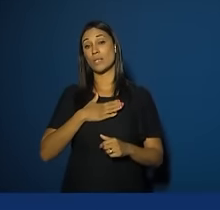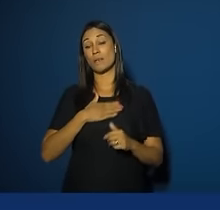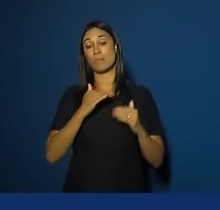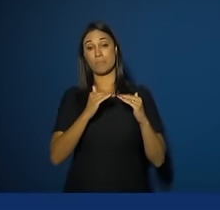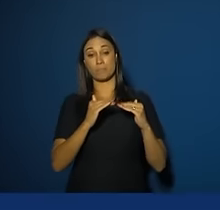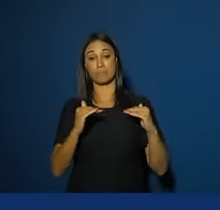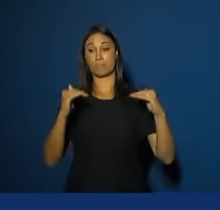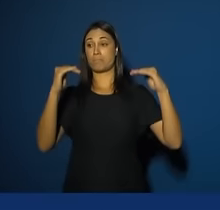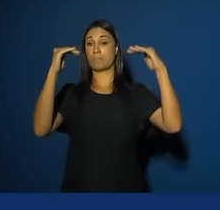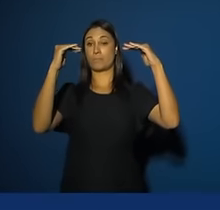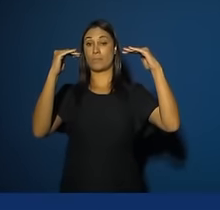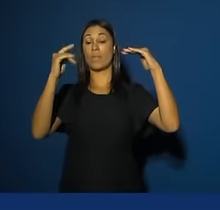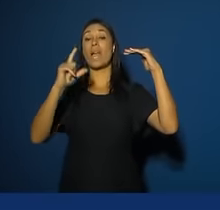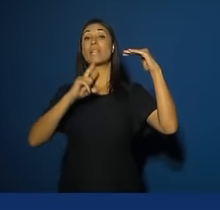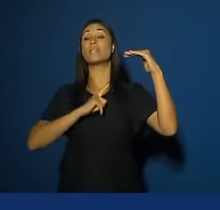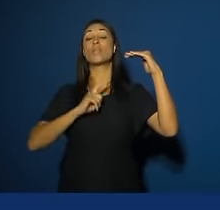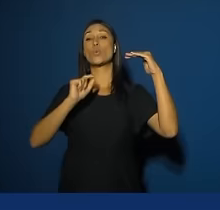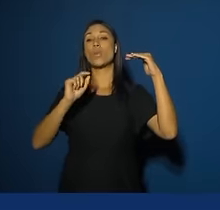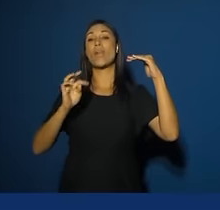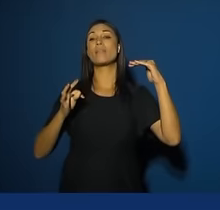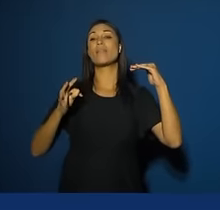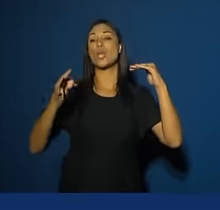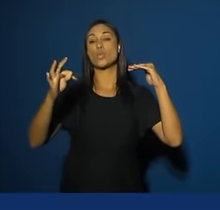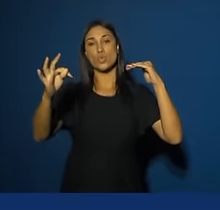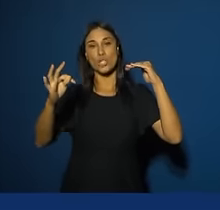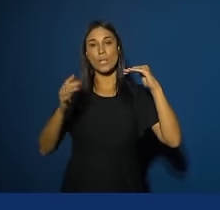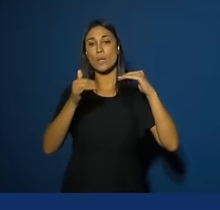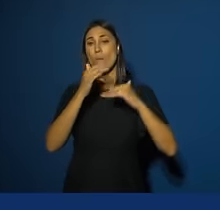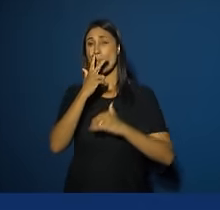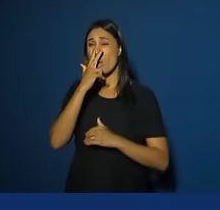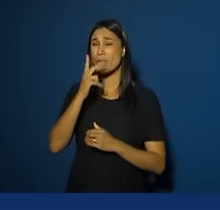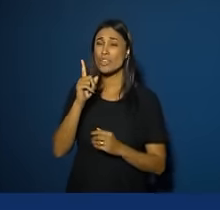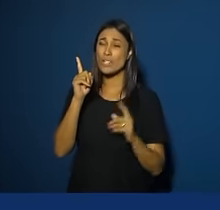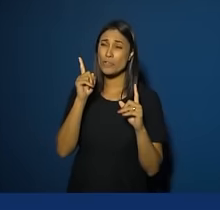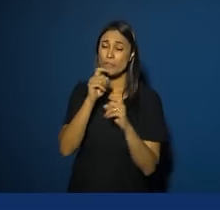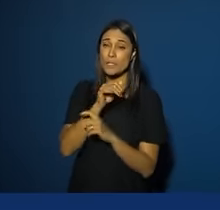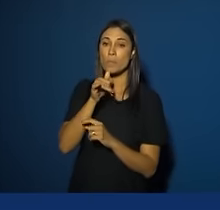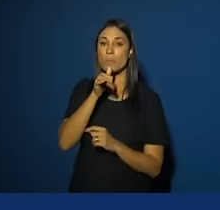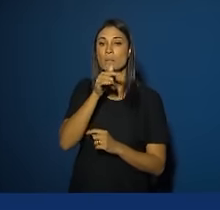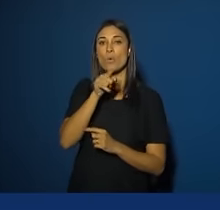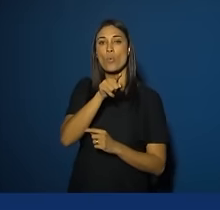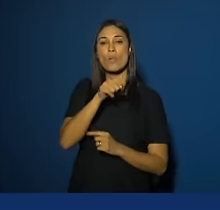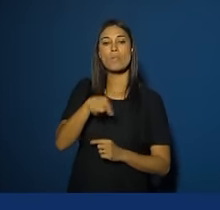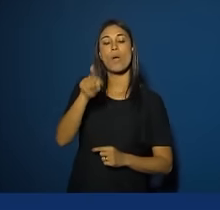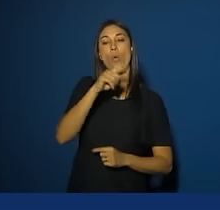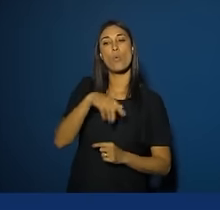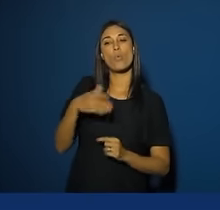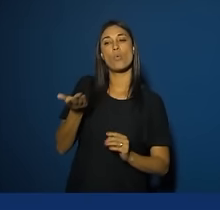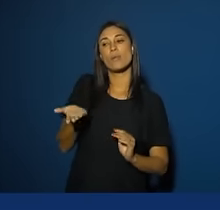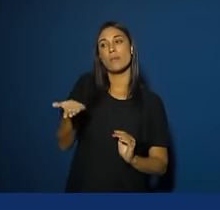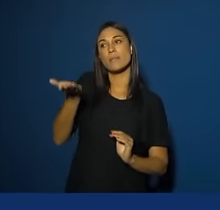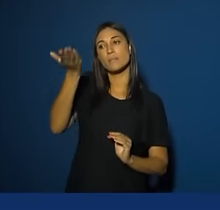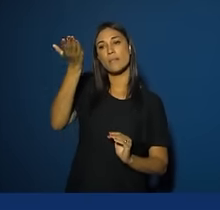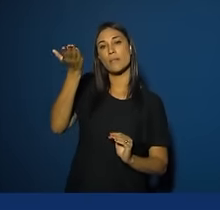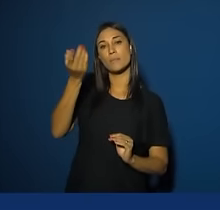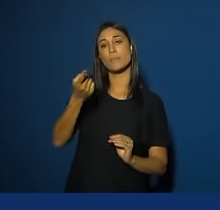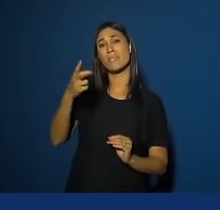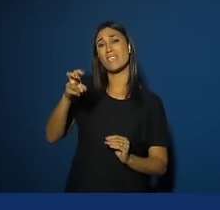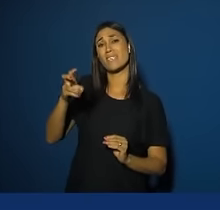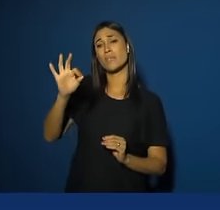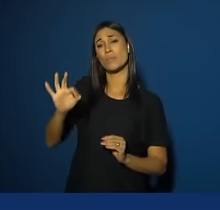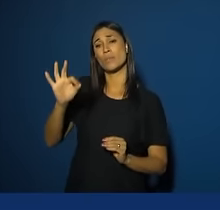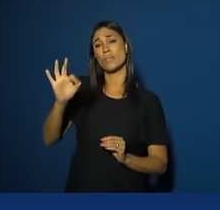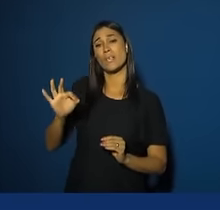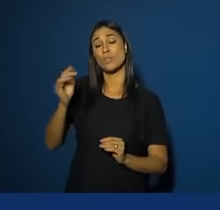você ainda pega o evento da tecnologia, então eu acho difícil o Itaú crescer pelo menos 15% de